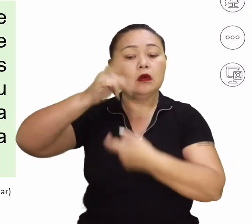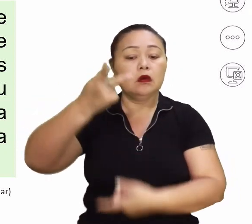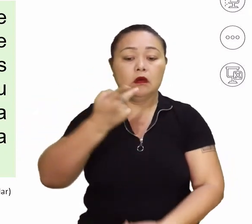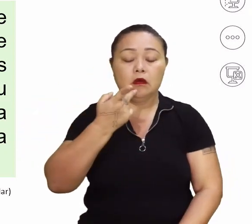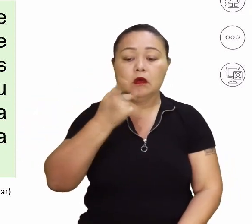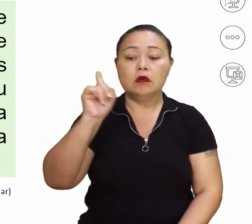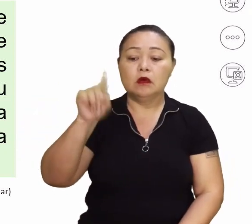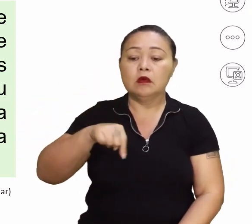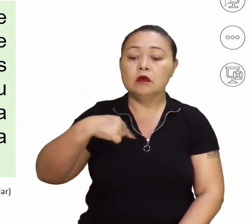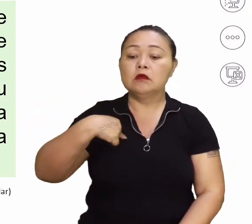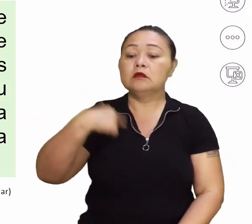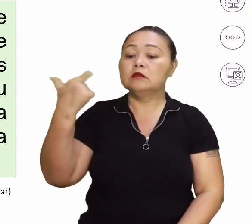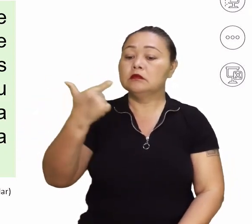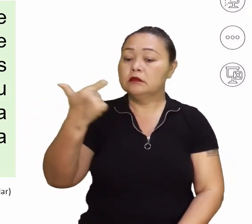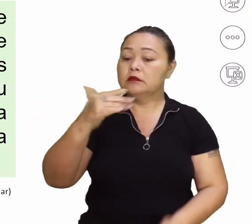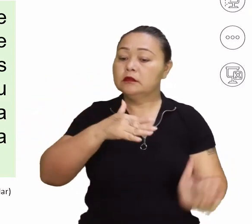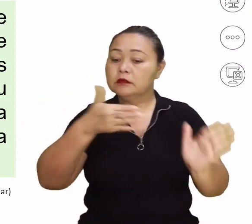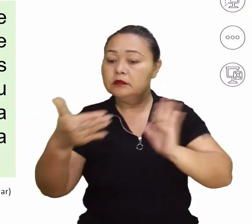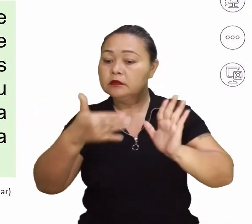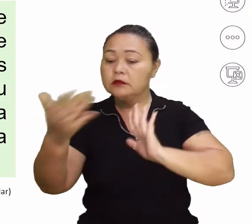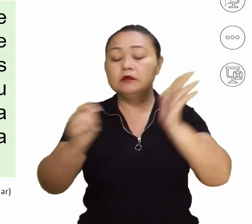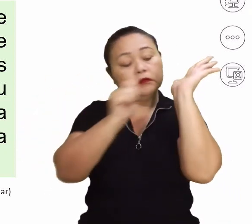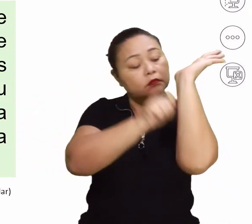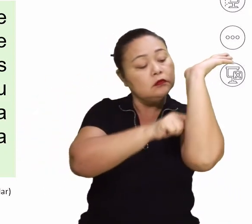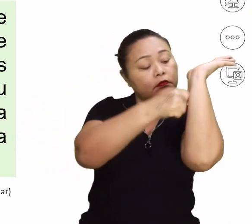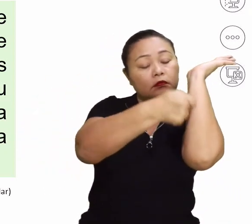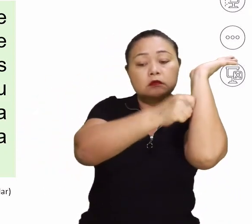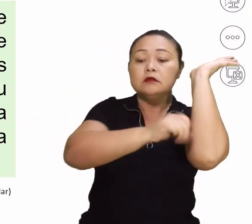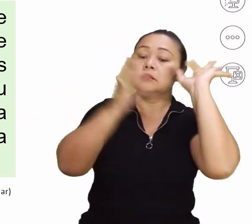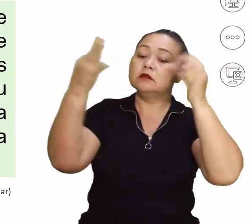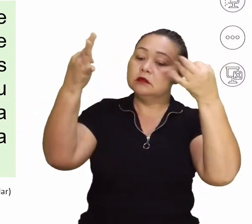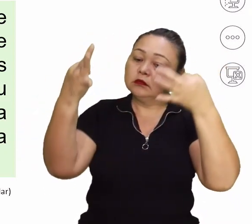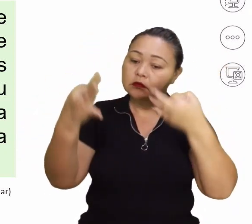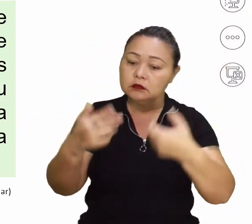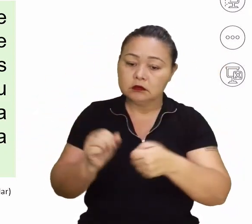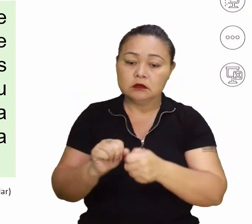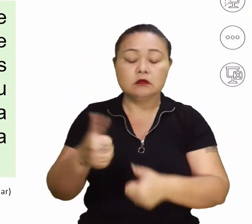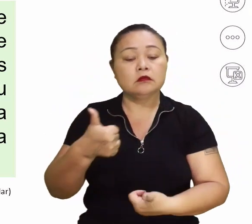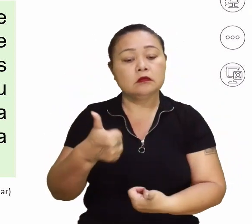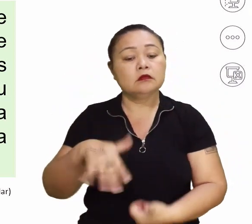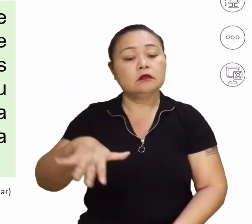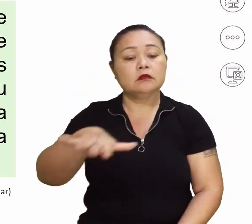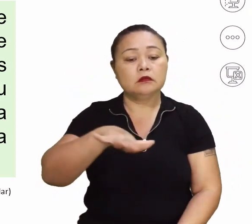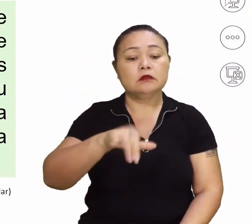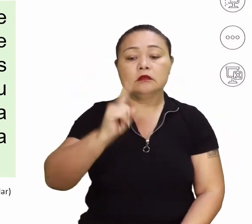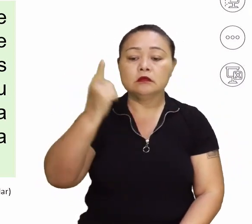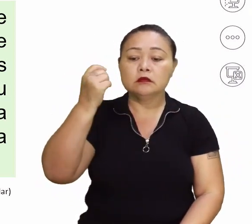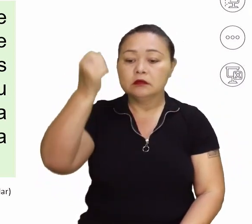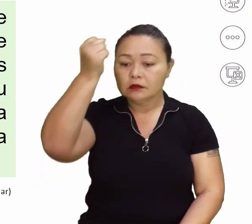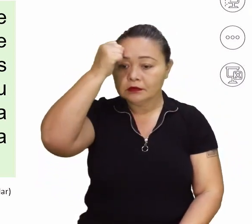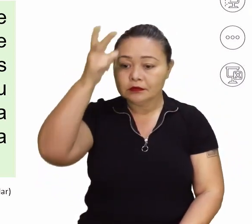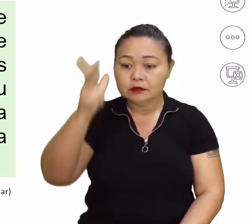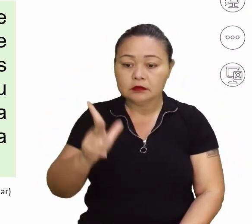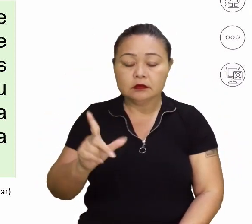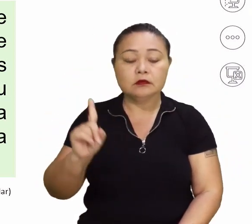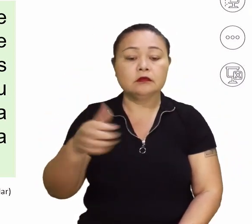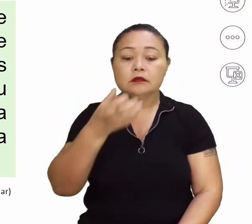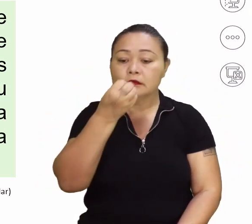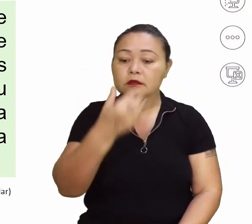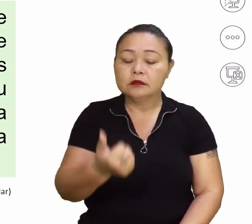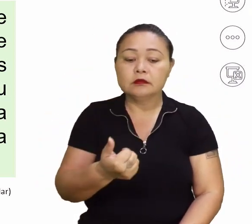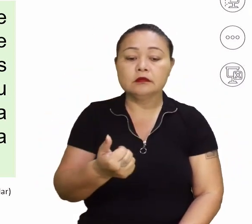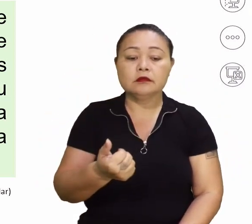falou que foi o segundo ciclo da borracha. Perfeito, garotada. Rapaz, vocês estão espertos, hein? Muito